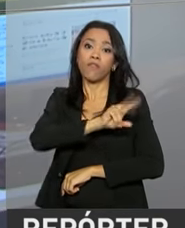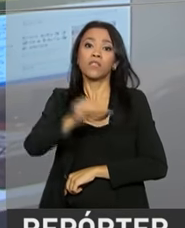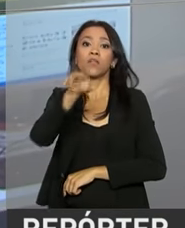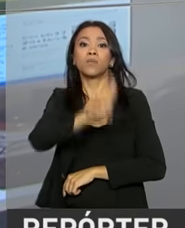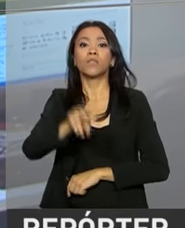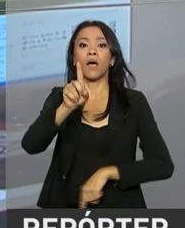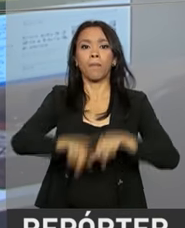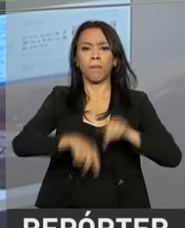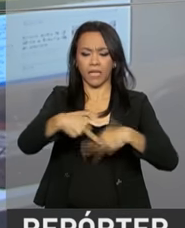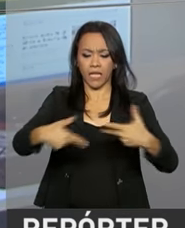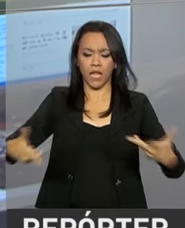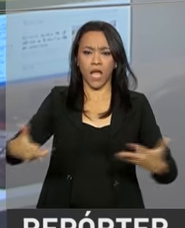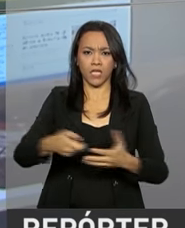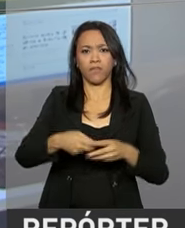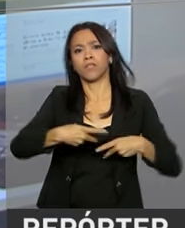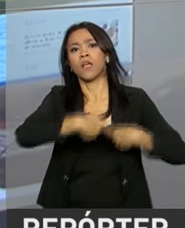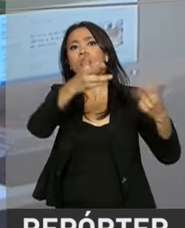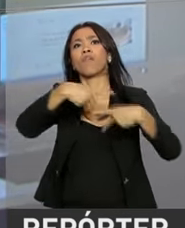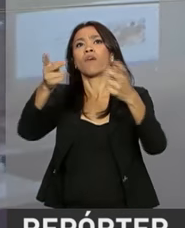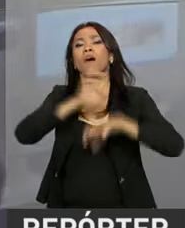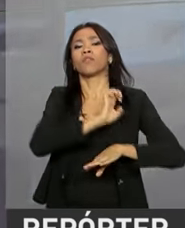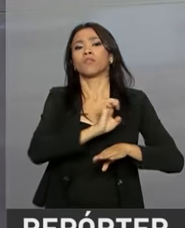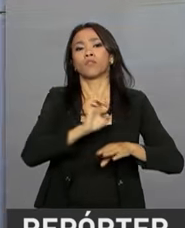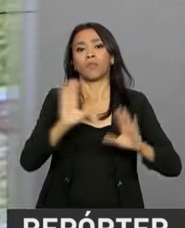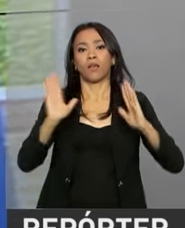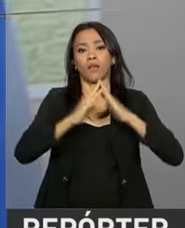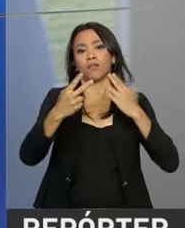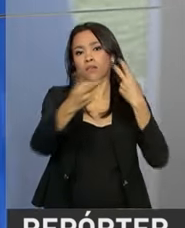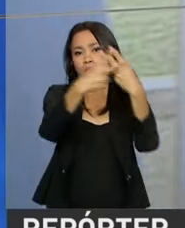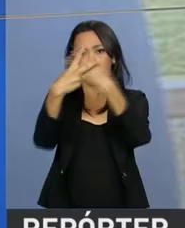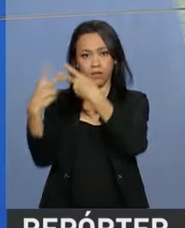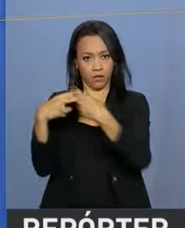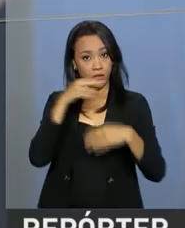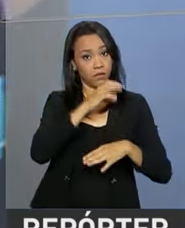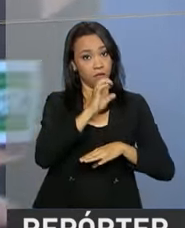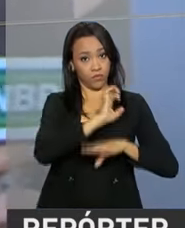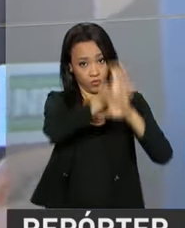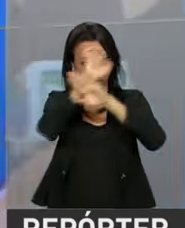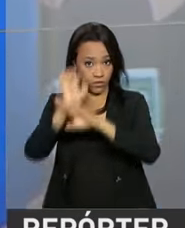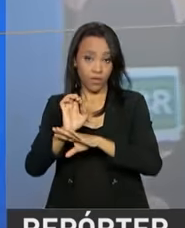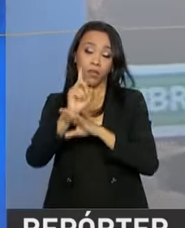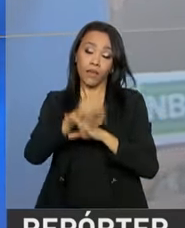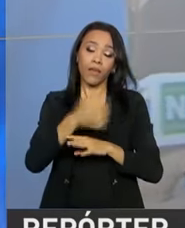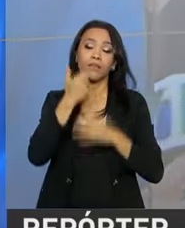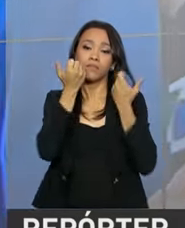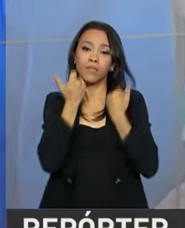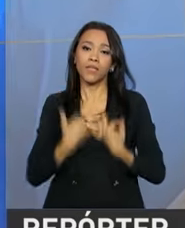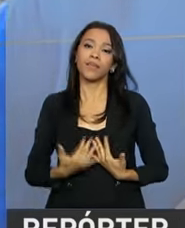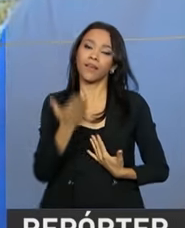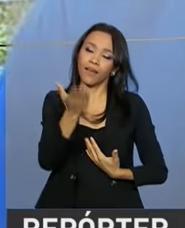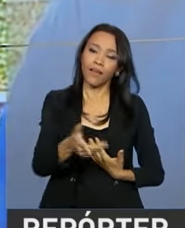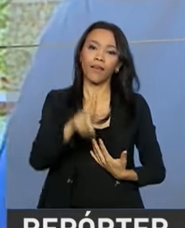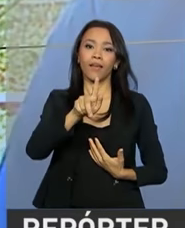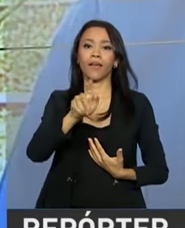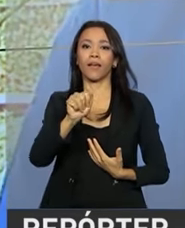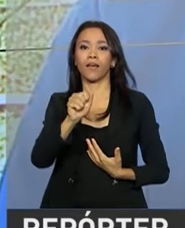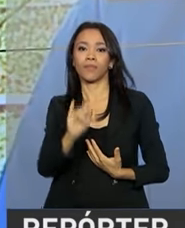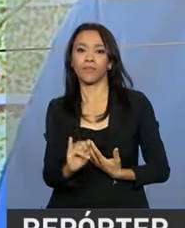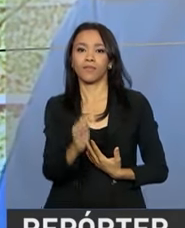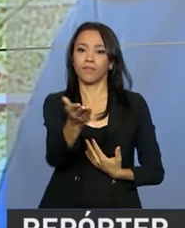para penitenciárias de todo o país. Quem traz os detalhes ao vivo para a gente sobre esse assunto é Gabriela Noronha. Oi, Gabriela.